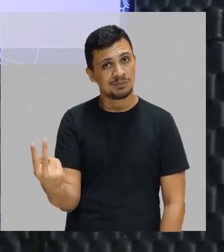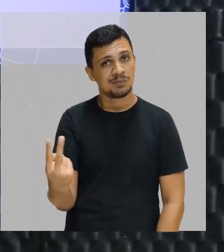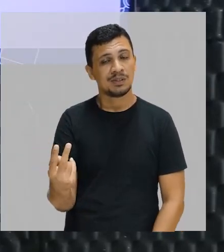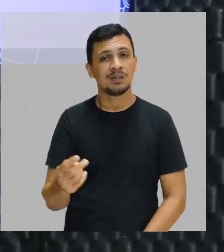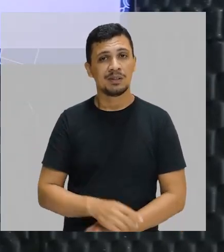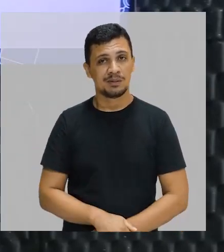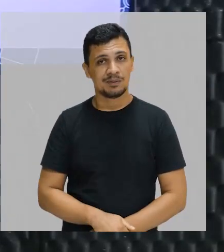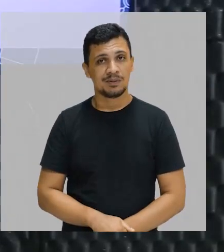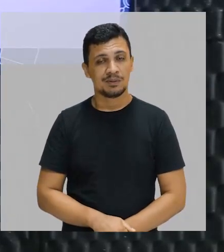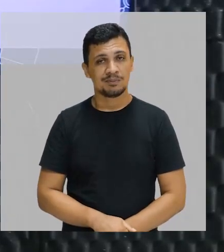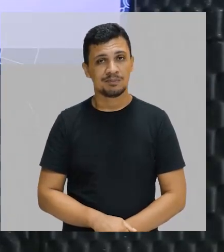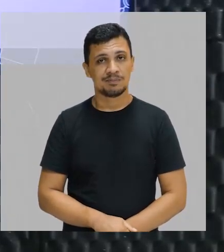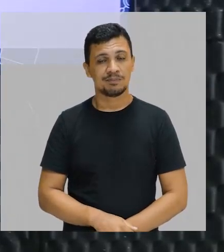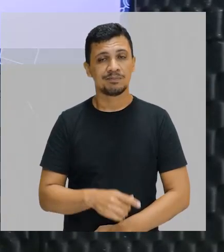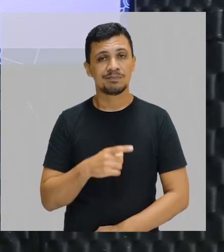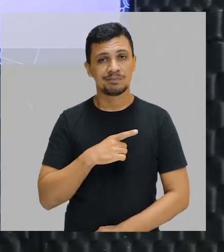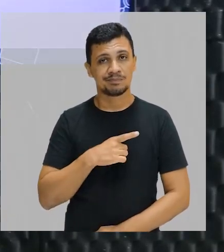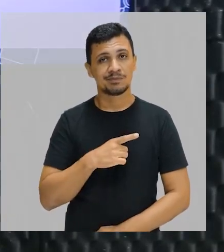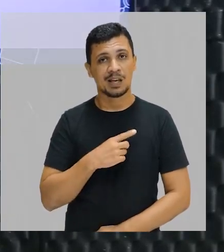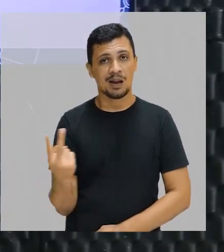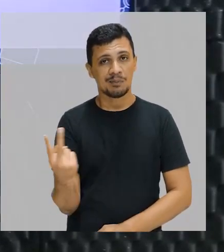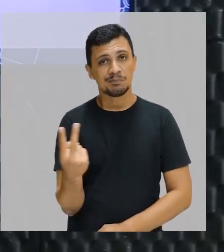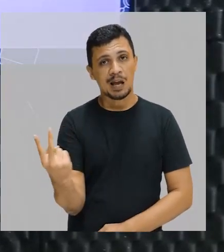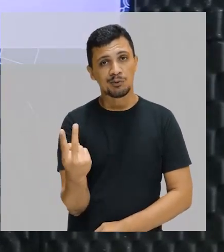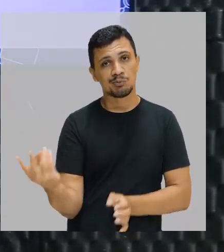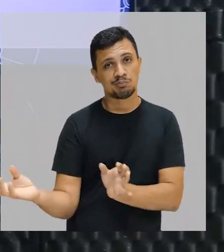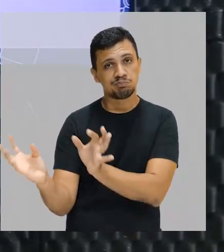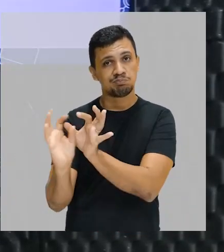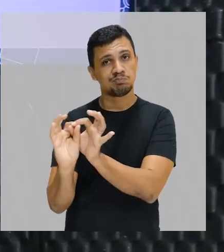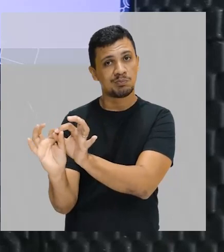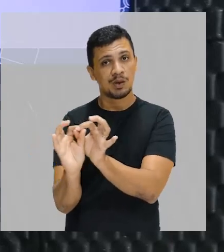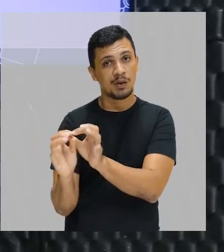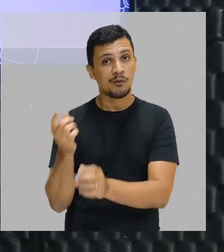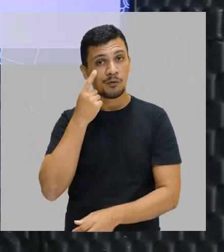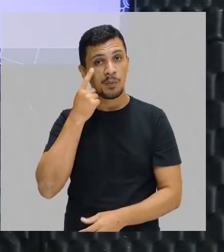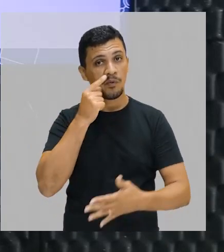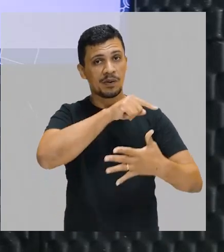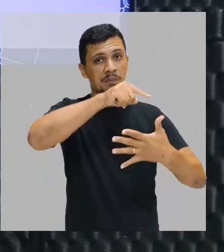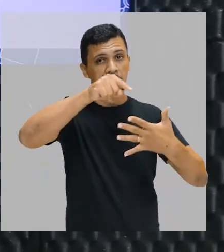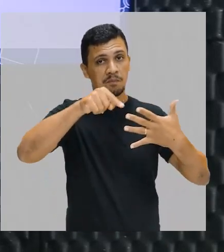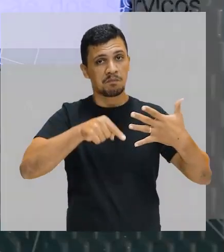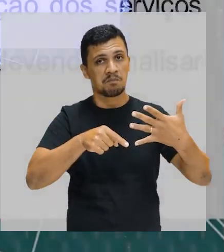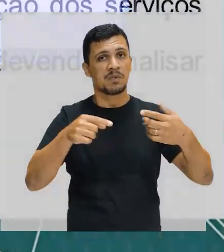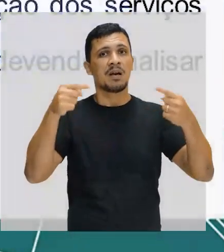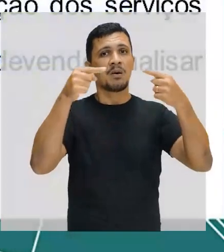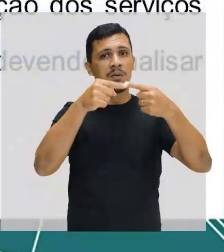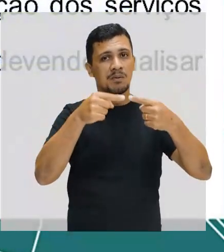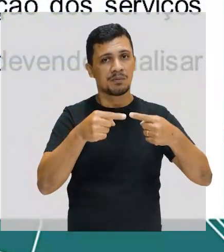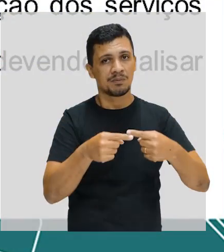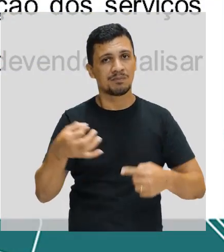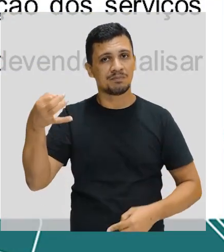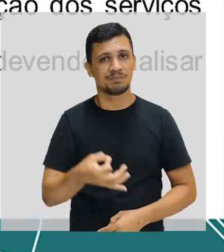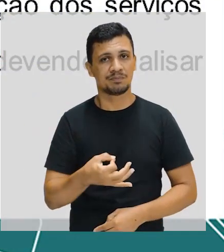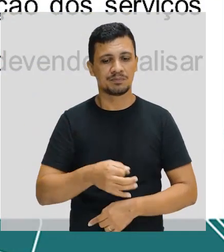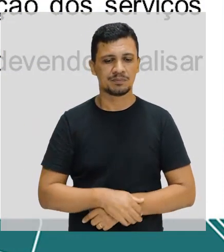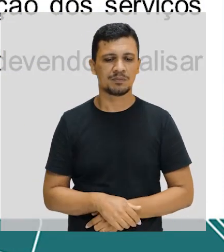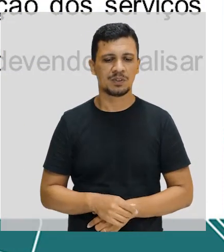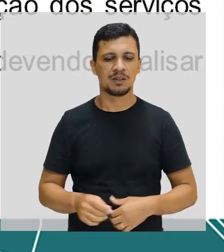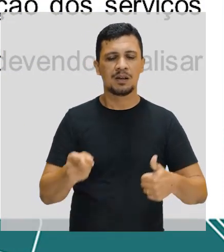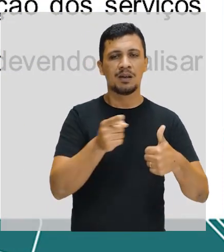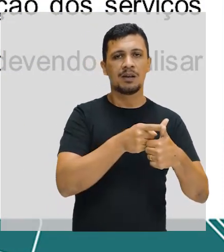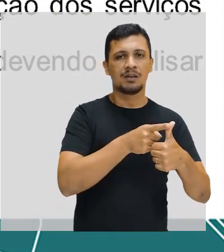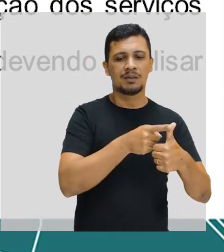né, ética e moral, juntando, unindo as duas. Então, vamos lá, vamos ver o que a gente consegue aqui. A ética está contida na reflexão e a moral